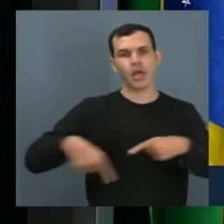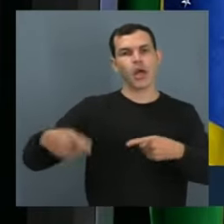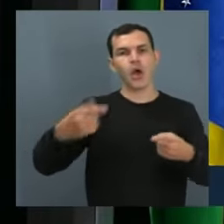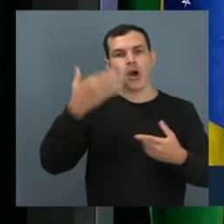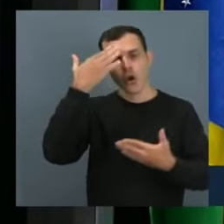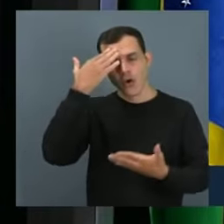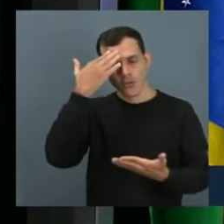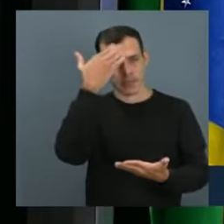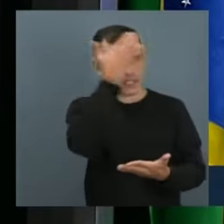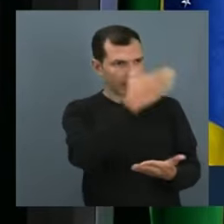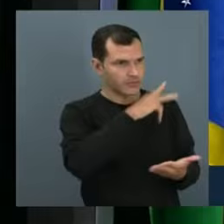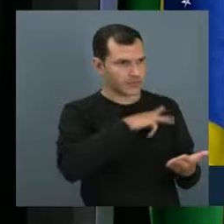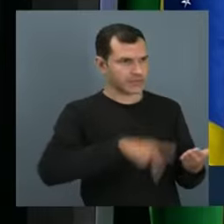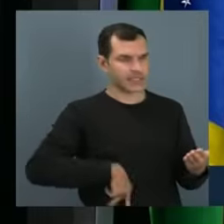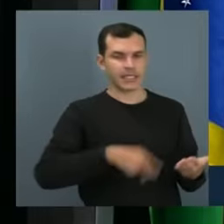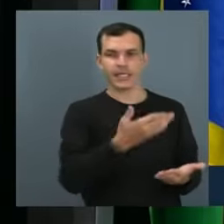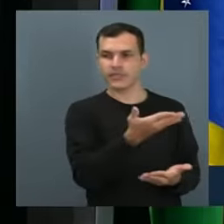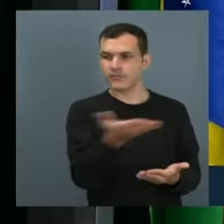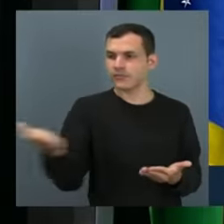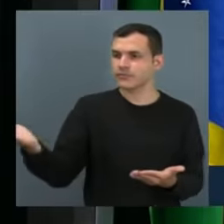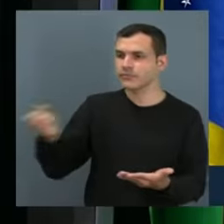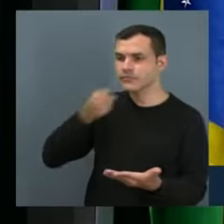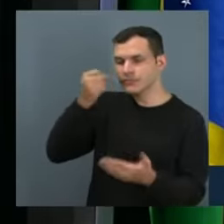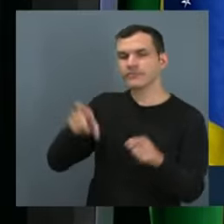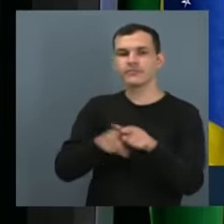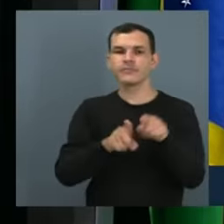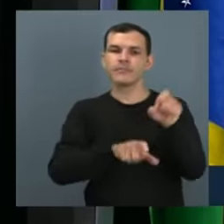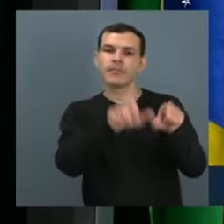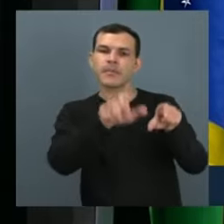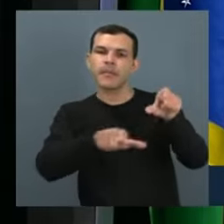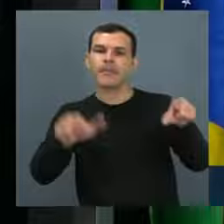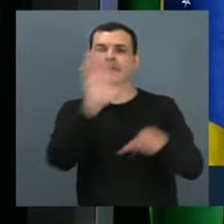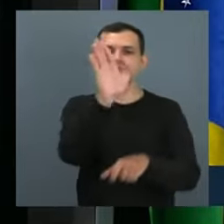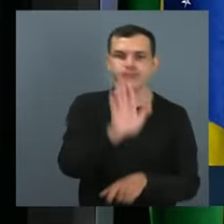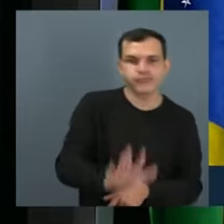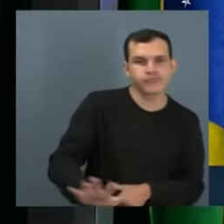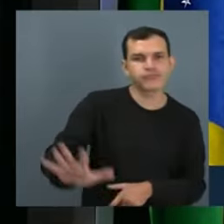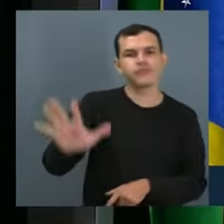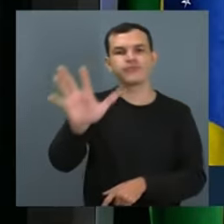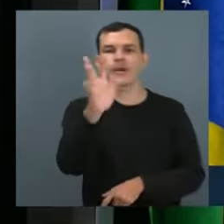senadores e brasileiras e brasileiros que nos assistem. Seja bem-vindo, senador Cleitinho, mais uma vez.